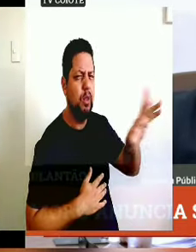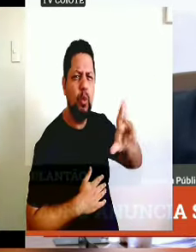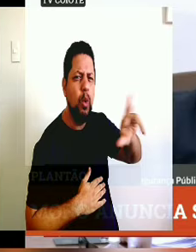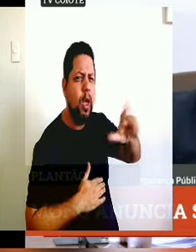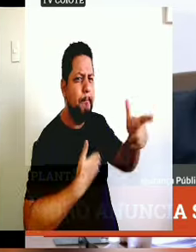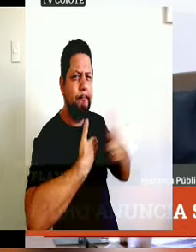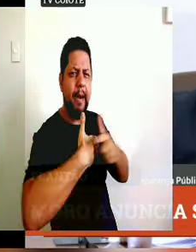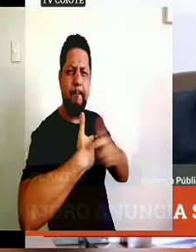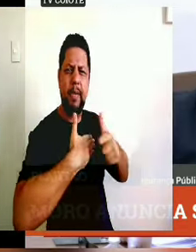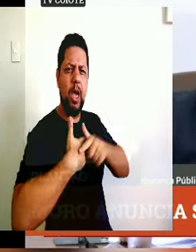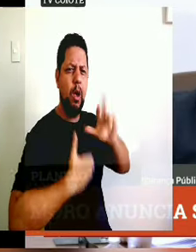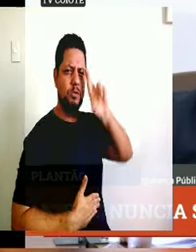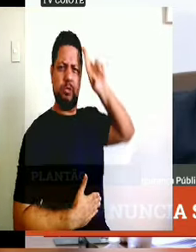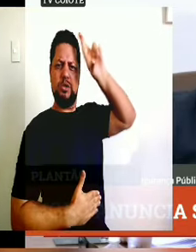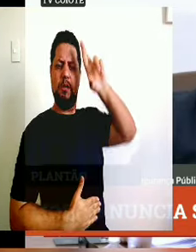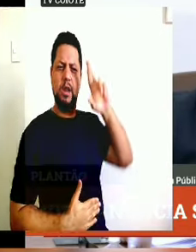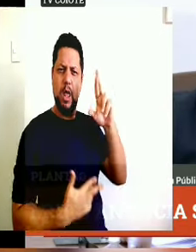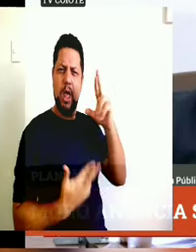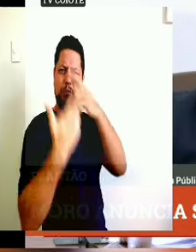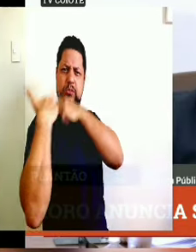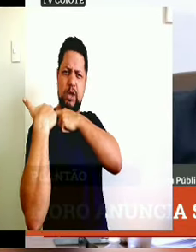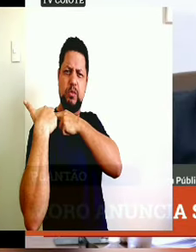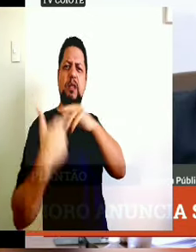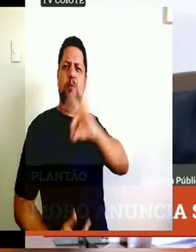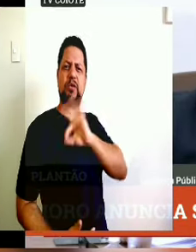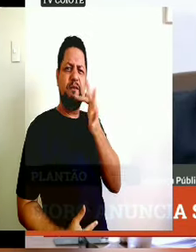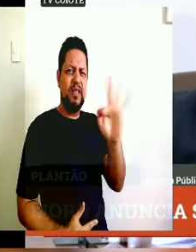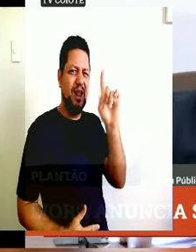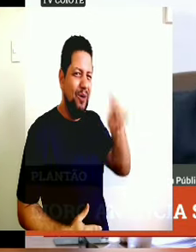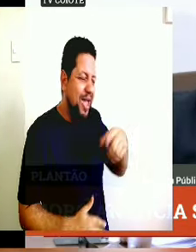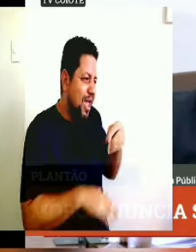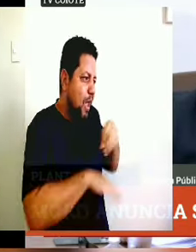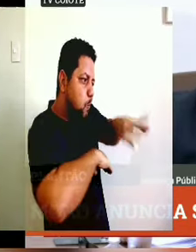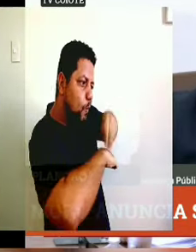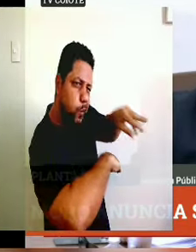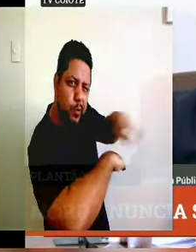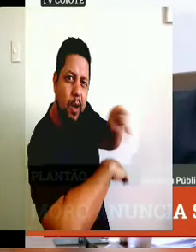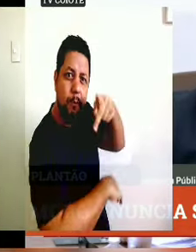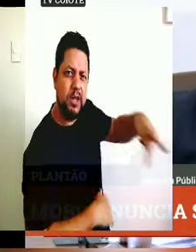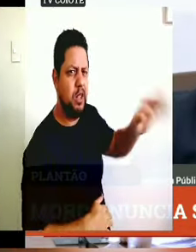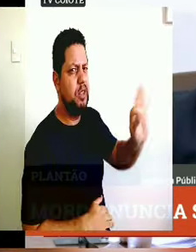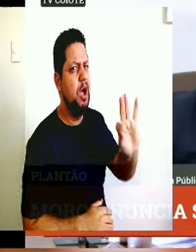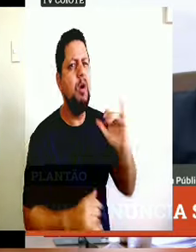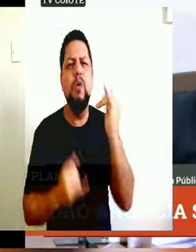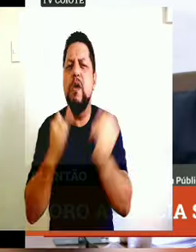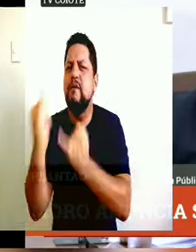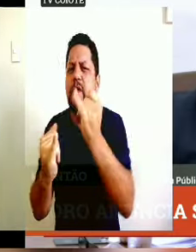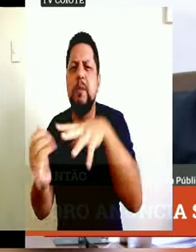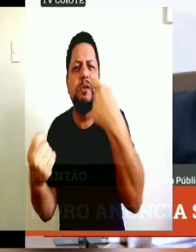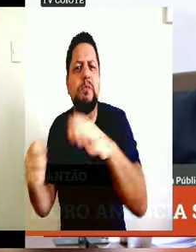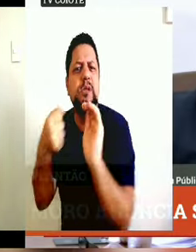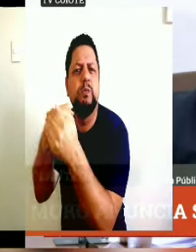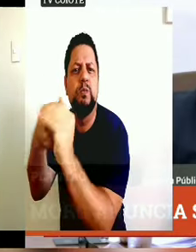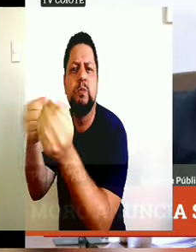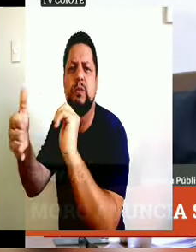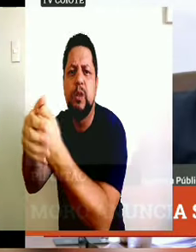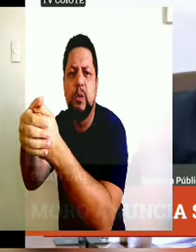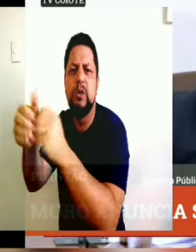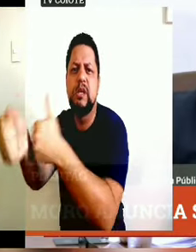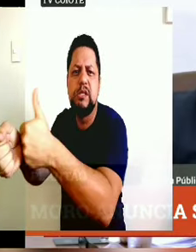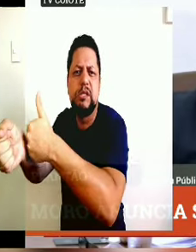Federal prestar esse tipo de informação. As investigações têm que ser preservadas. Né? Imaginem se durante a